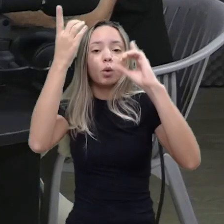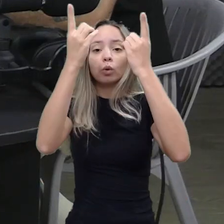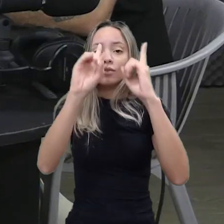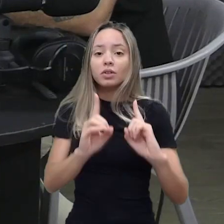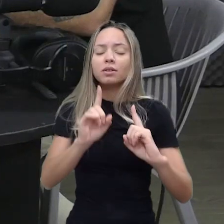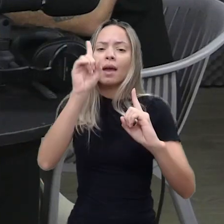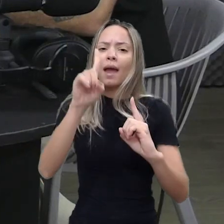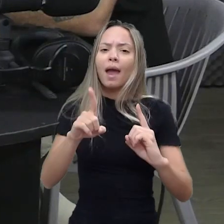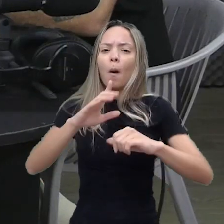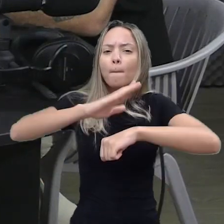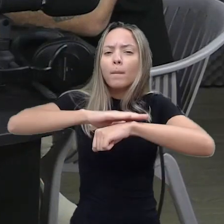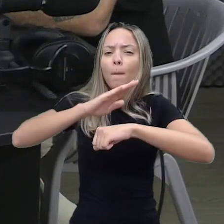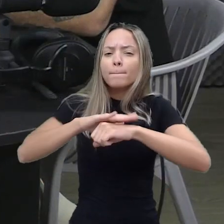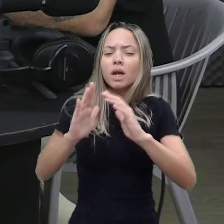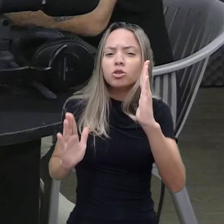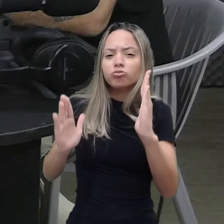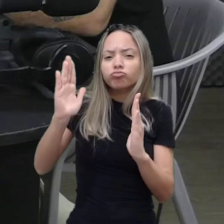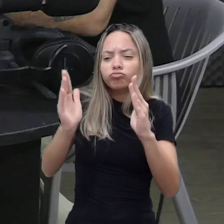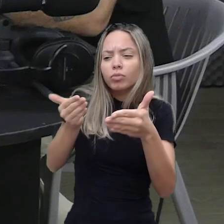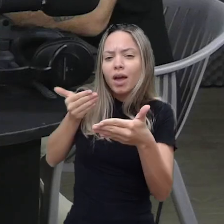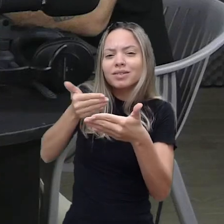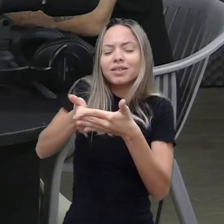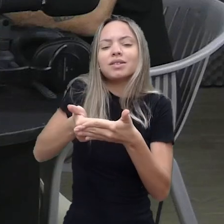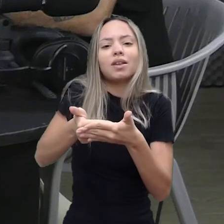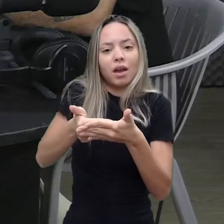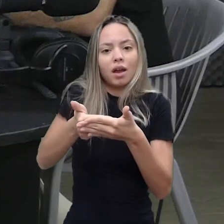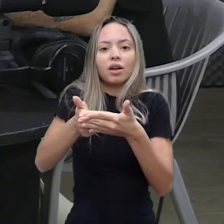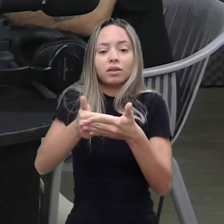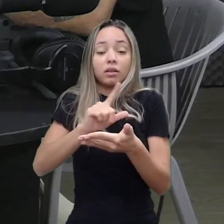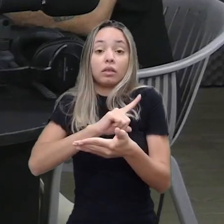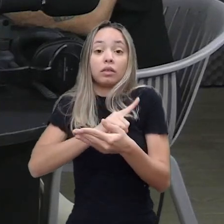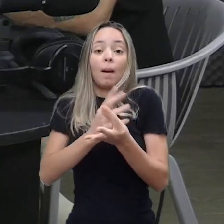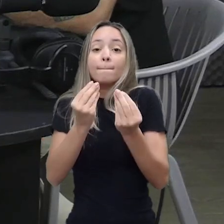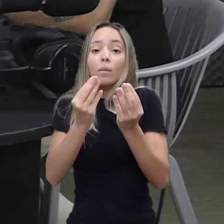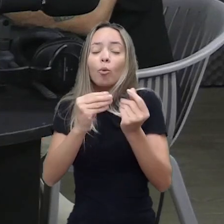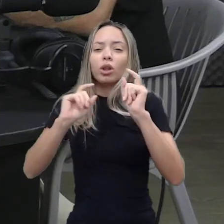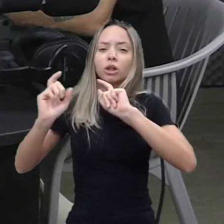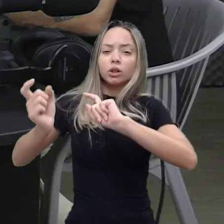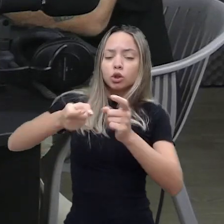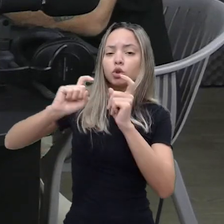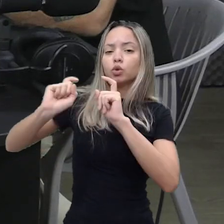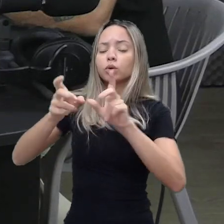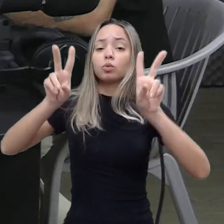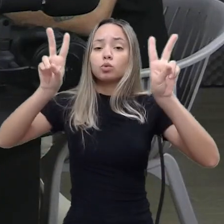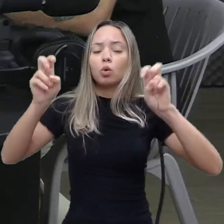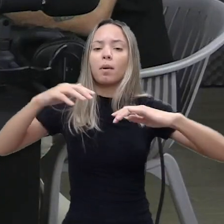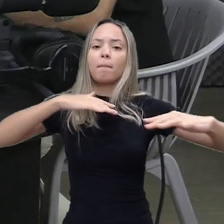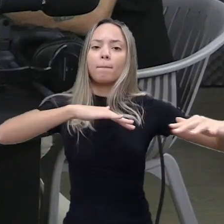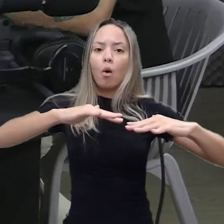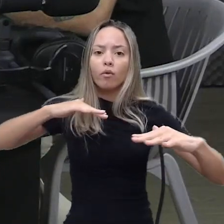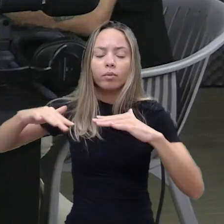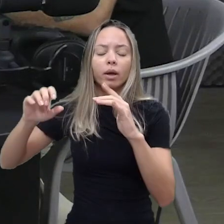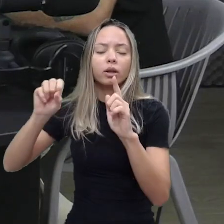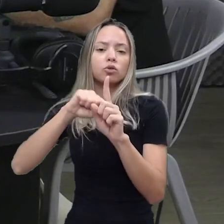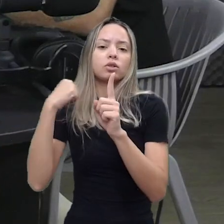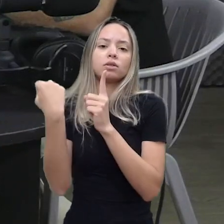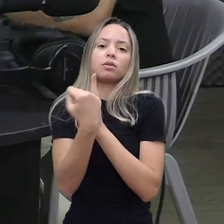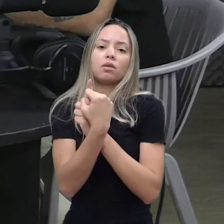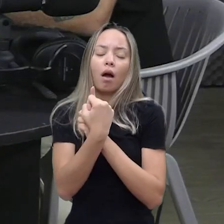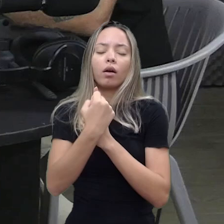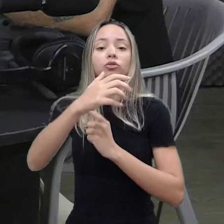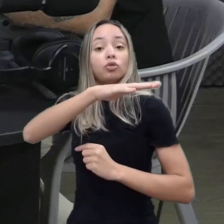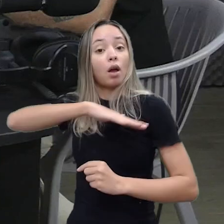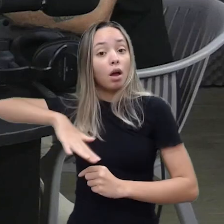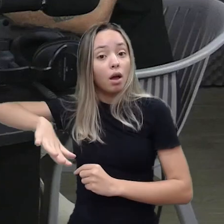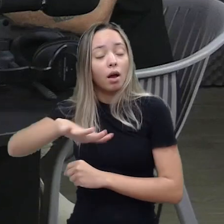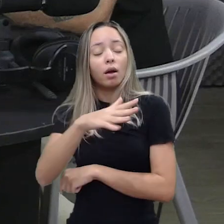muito recente de discussão dos movimentos sociais, das instituições, né, públicas e